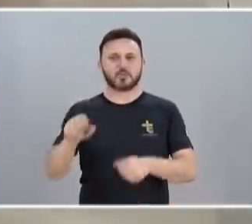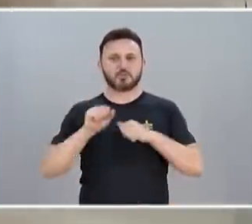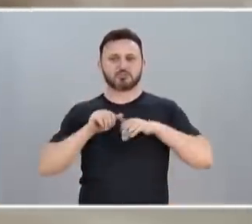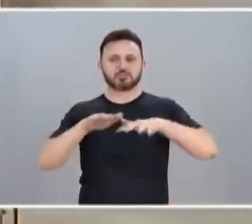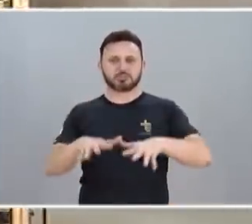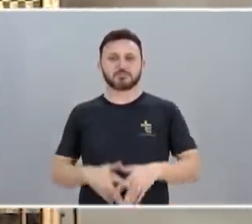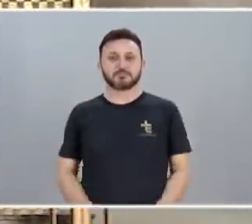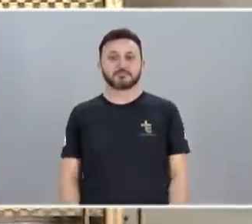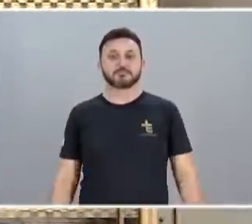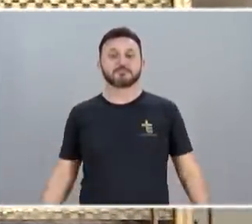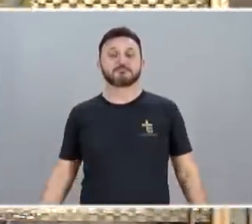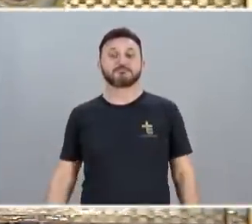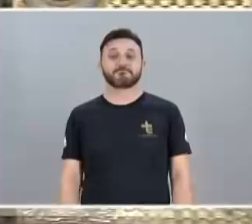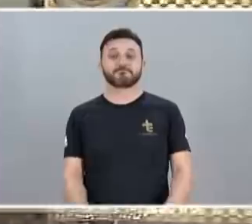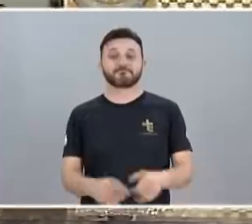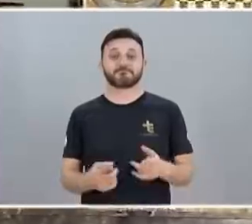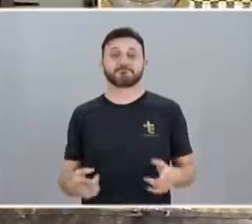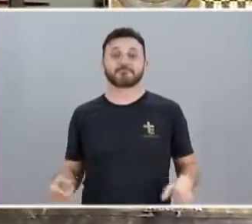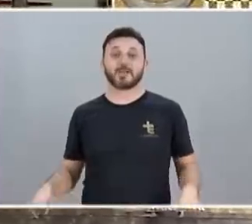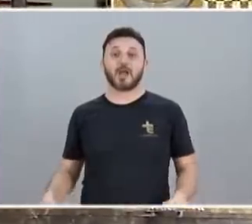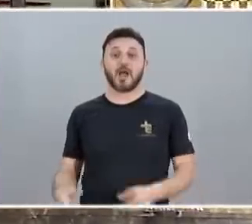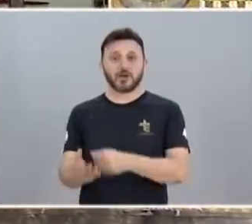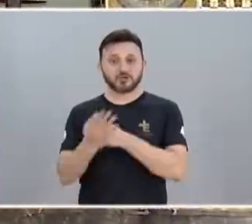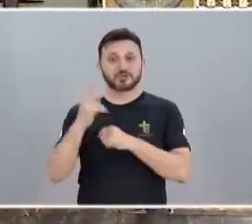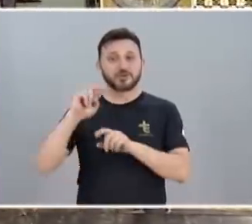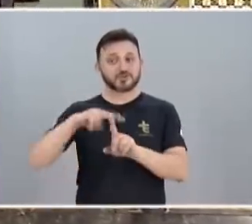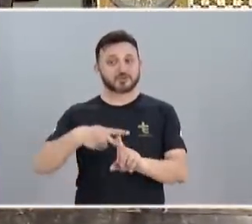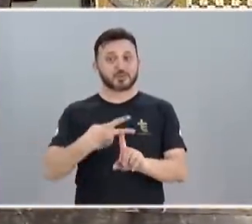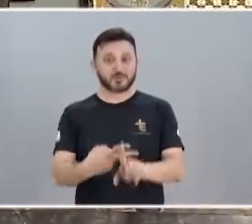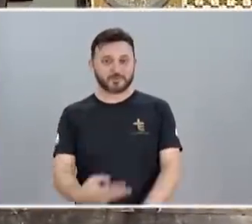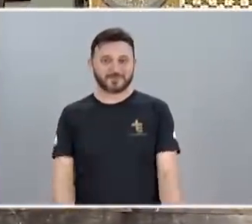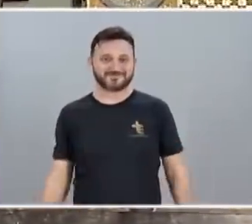extra. Soberano